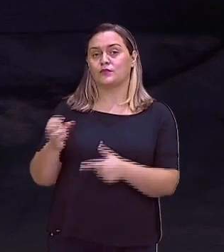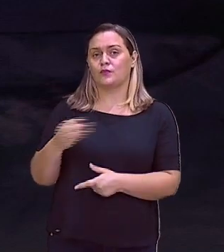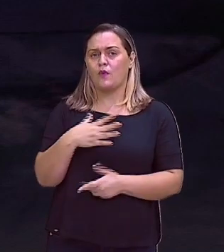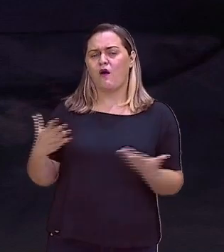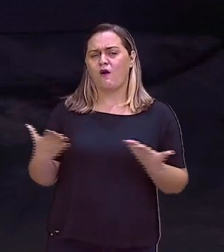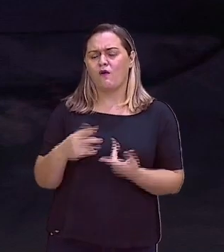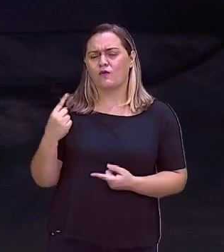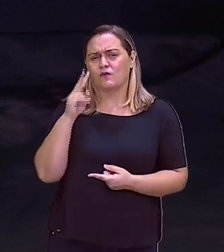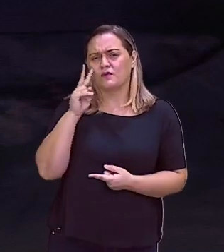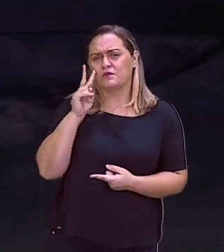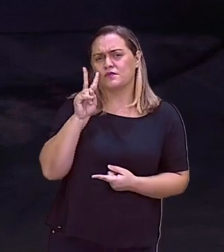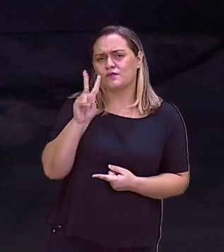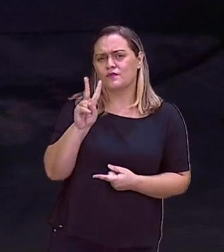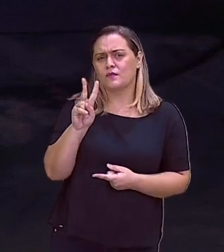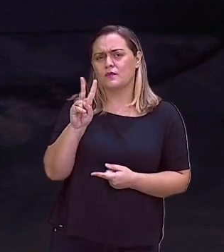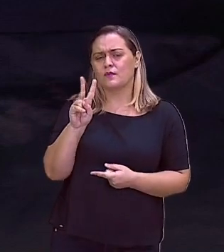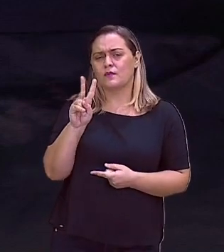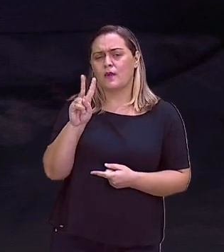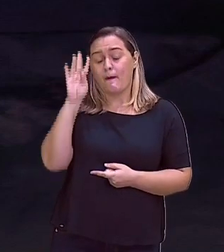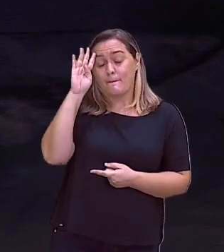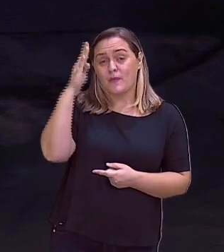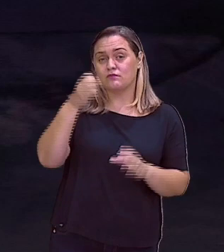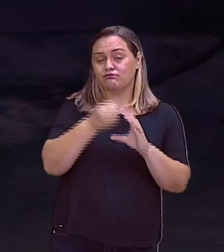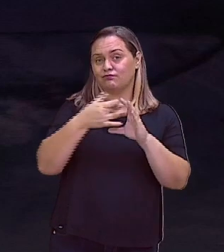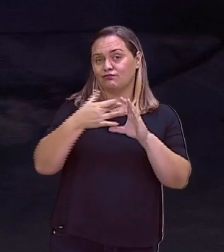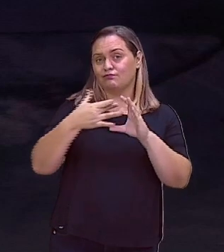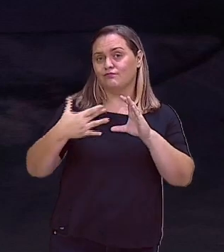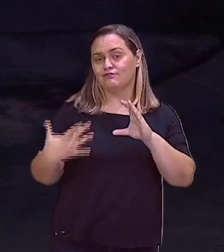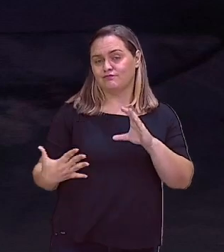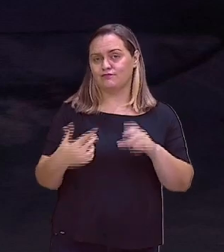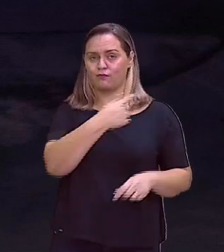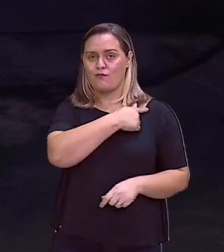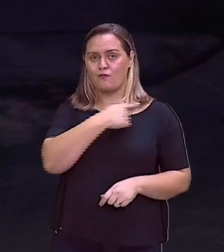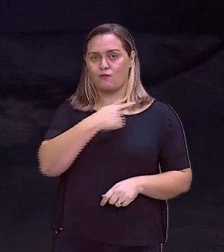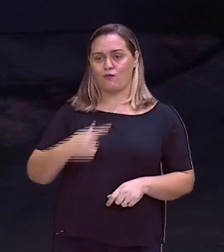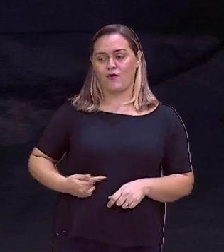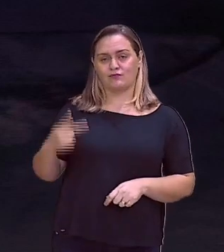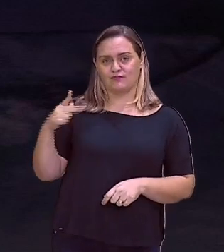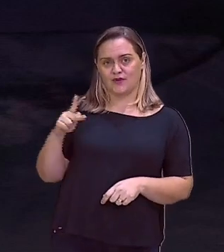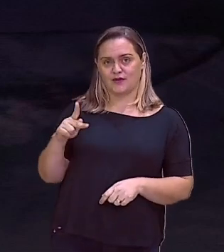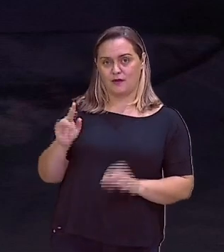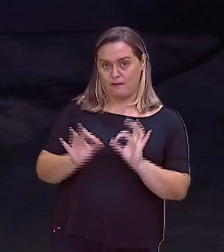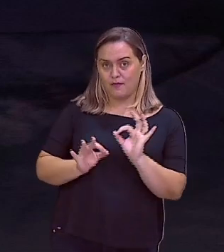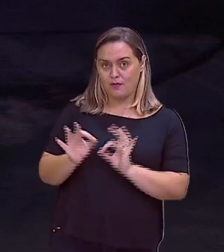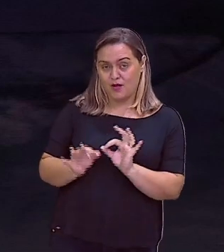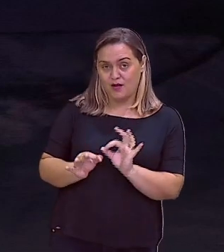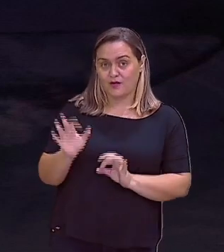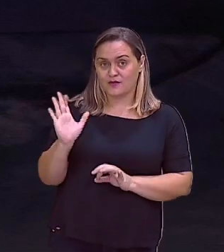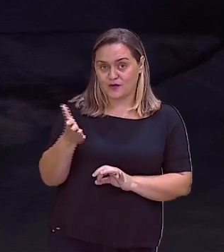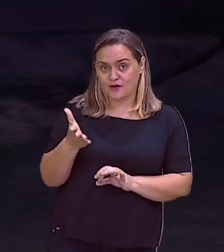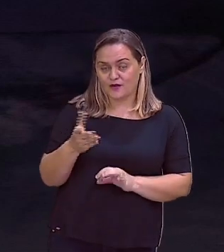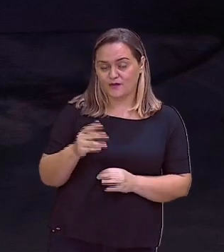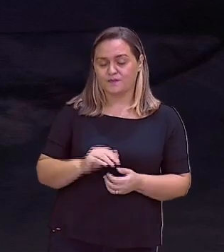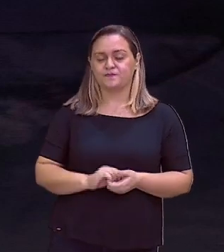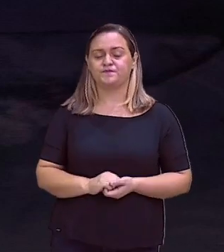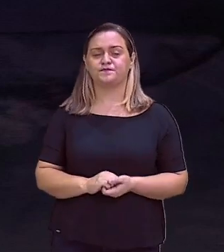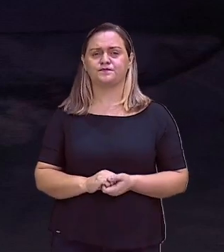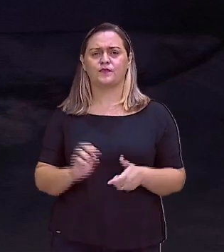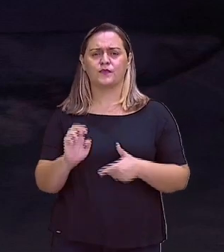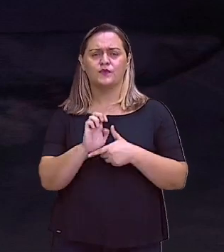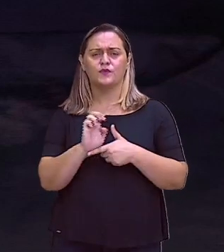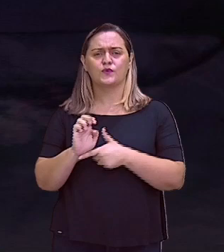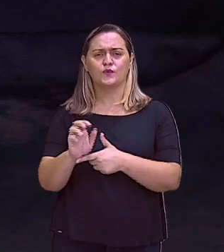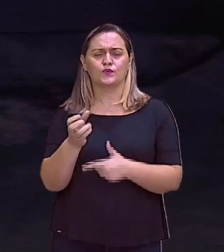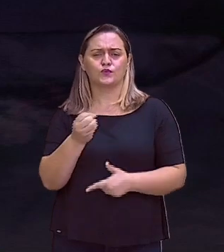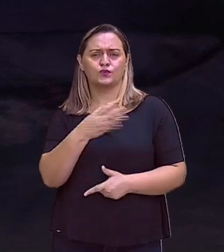primeiros as principais características deste governo preparados não vem o